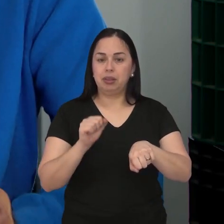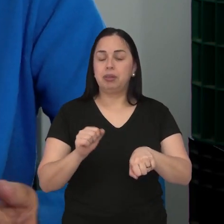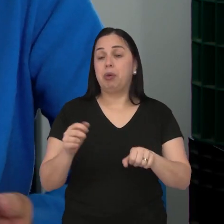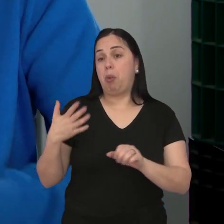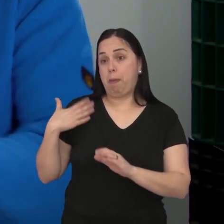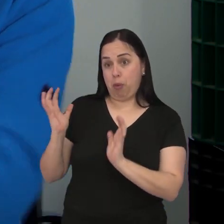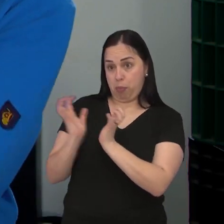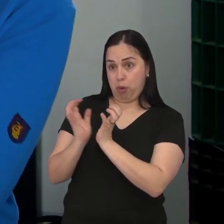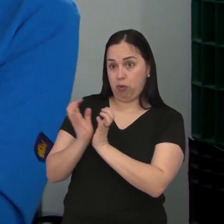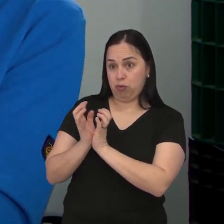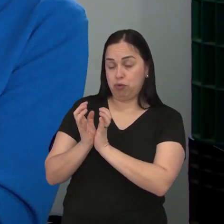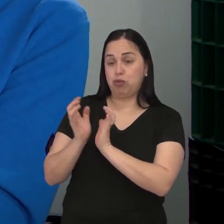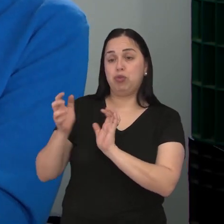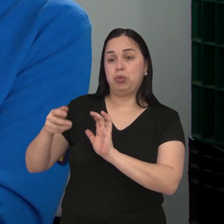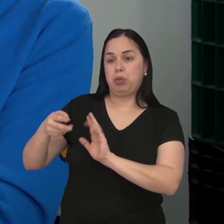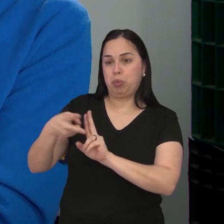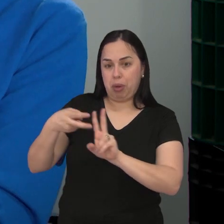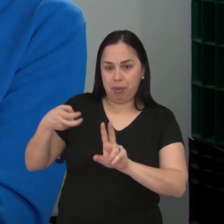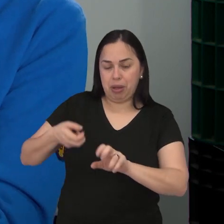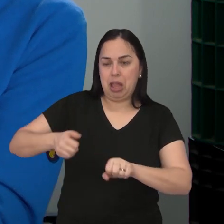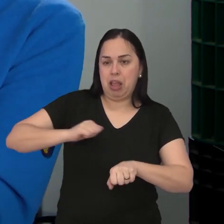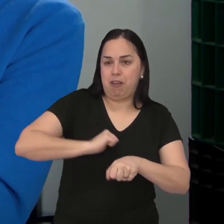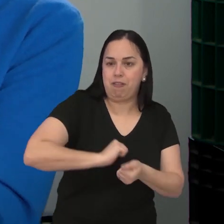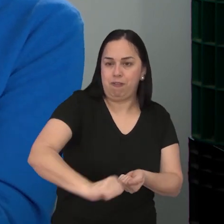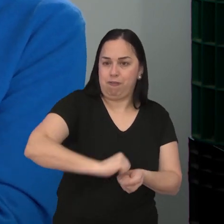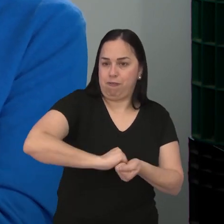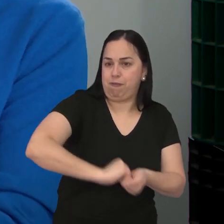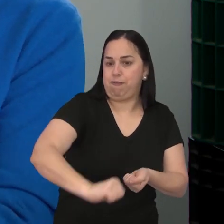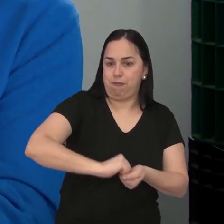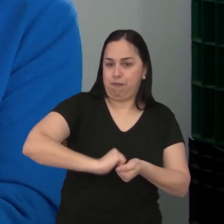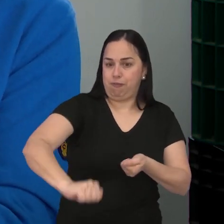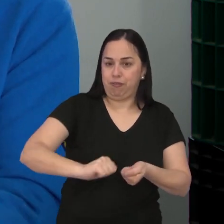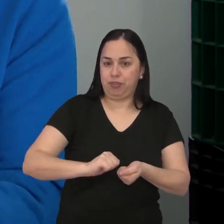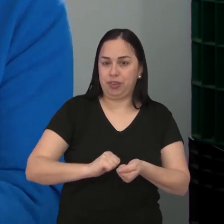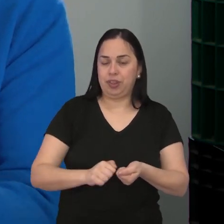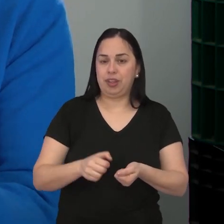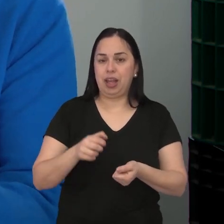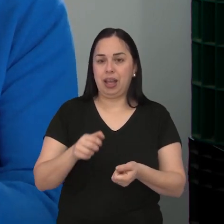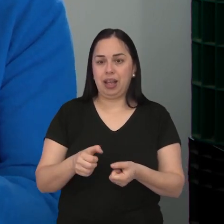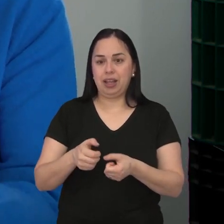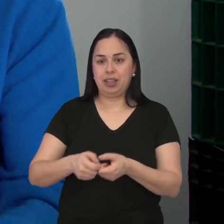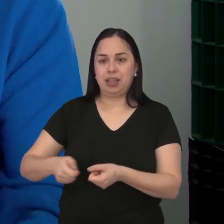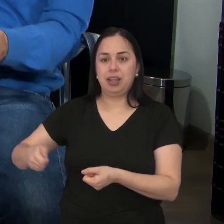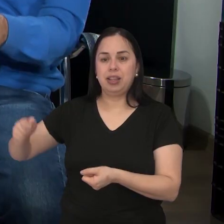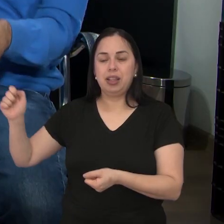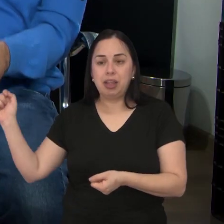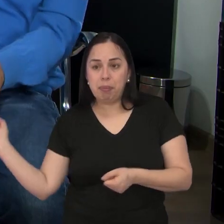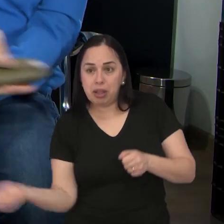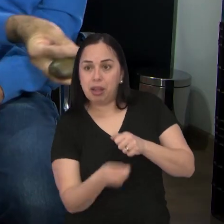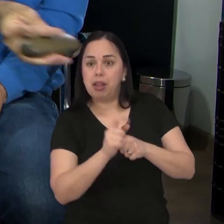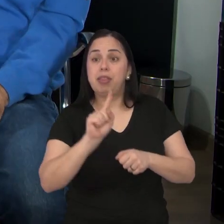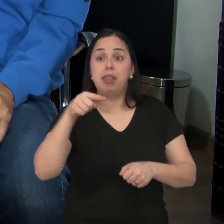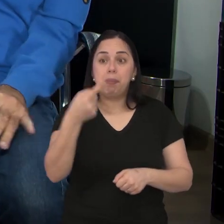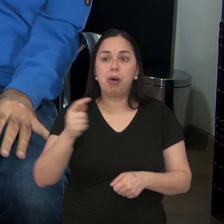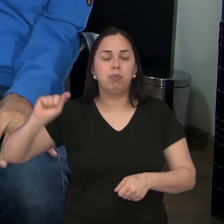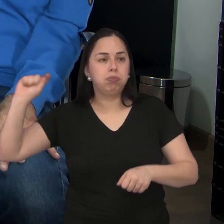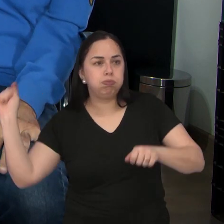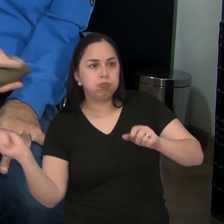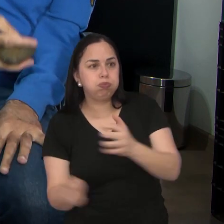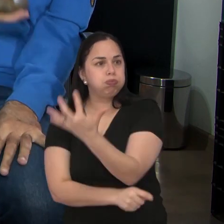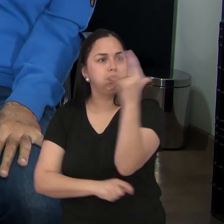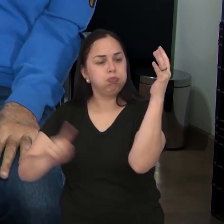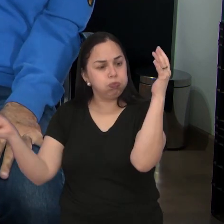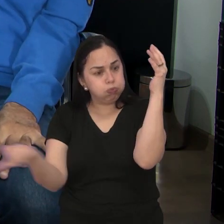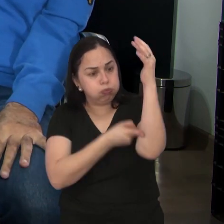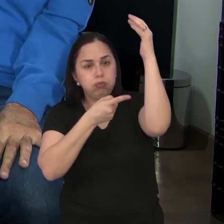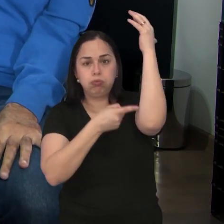muito provavelmente tupi-guarani. A pedra era esfregada para dar o polimento. Aqui vai um cabo que serve para derrubar